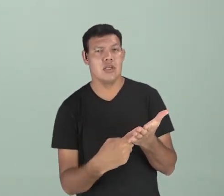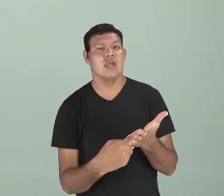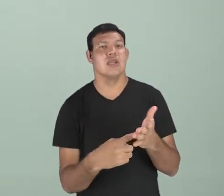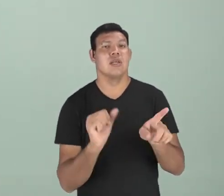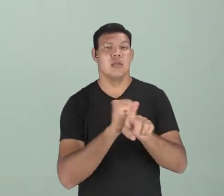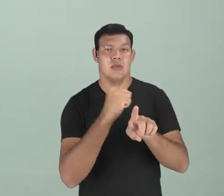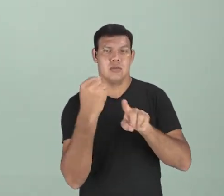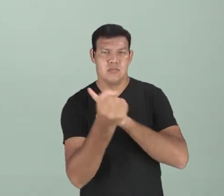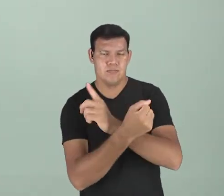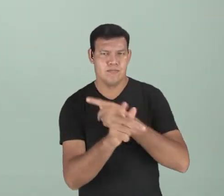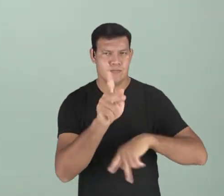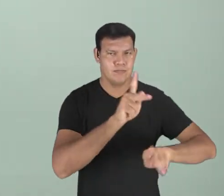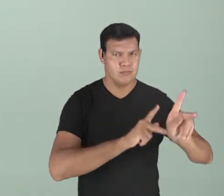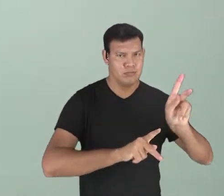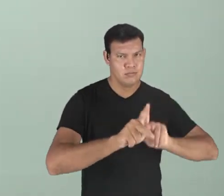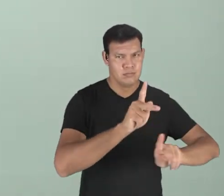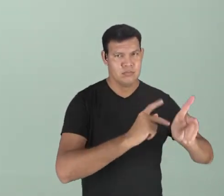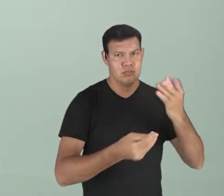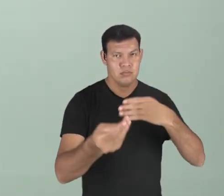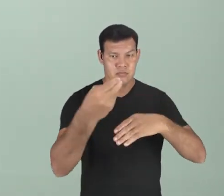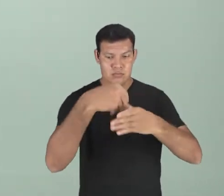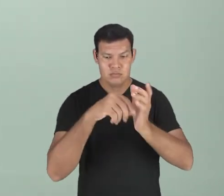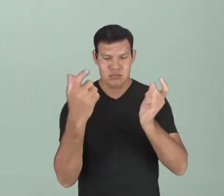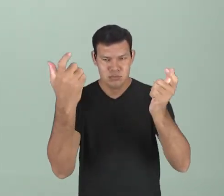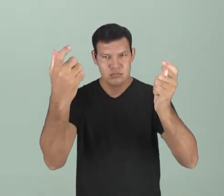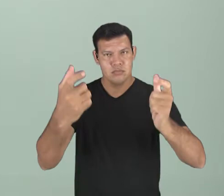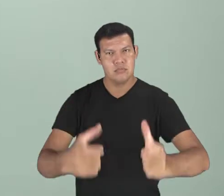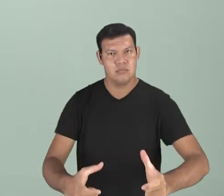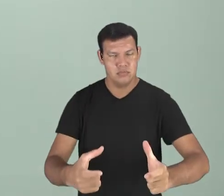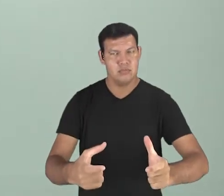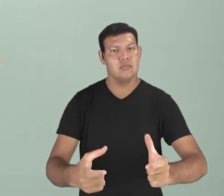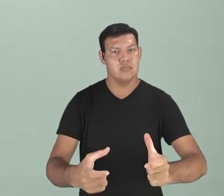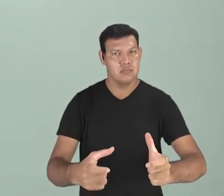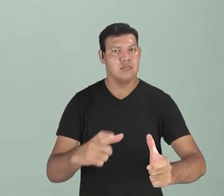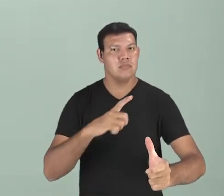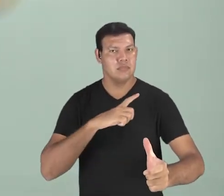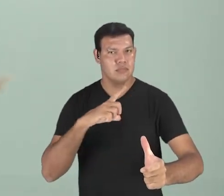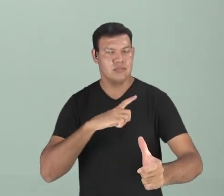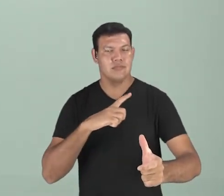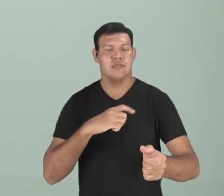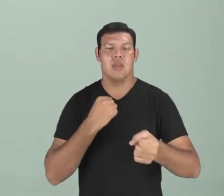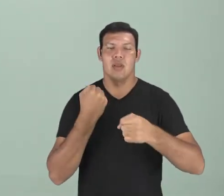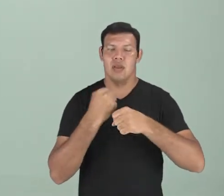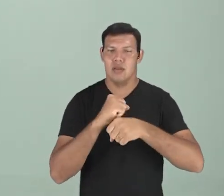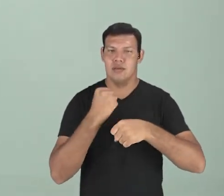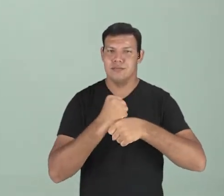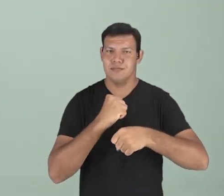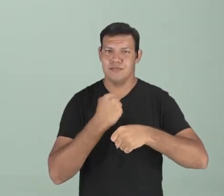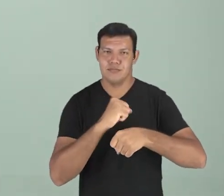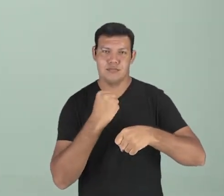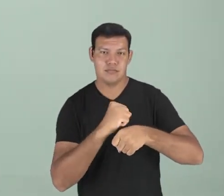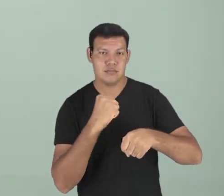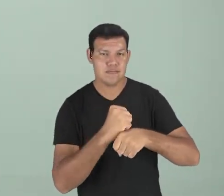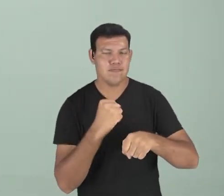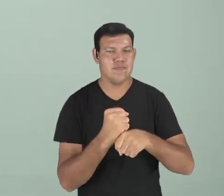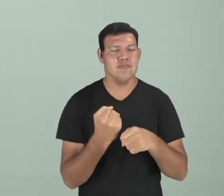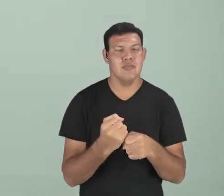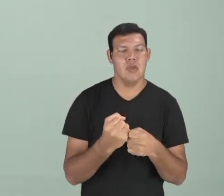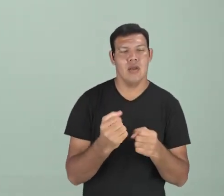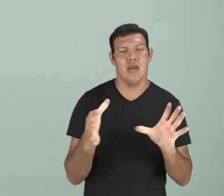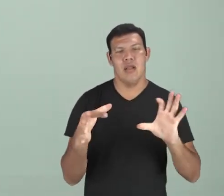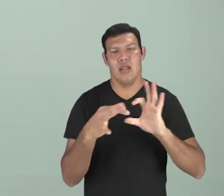uma população, dentro de determinado espaço, constitui e vai construindo seus